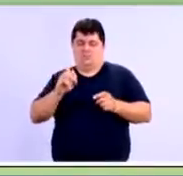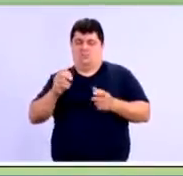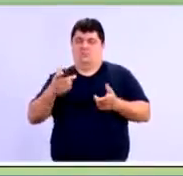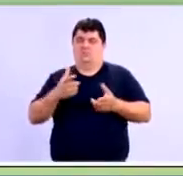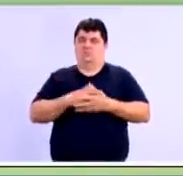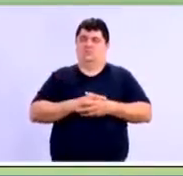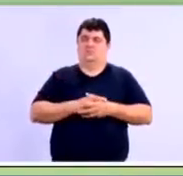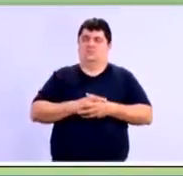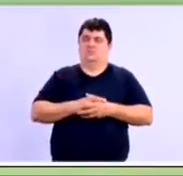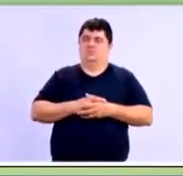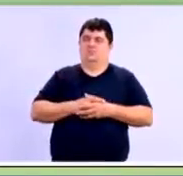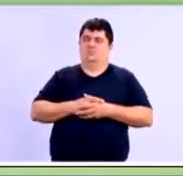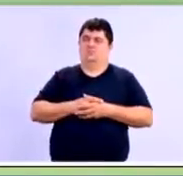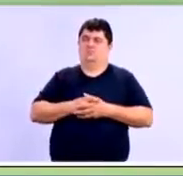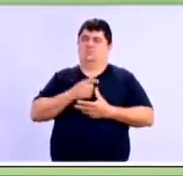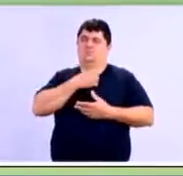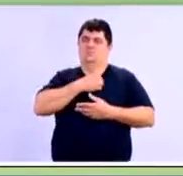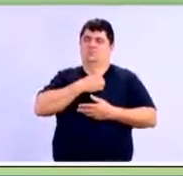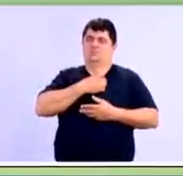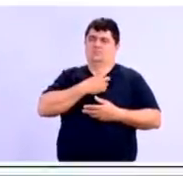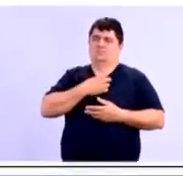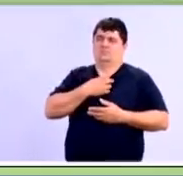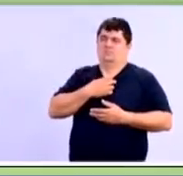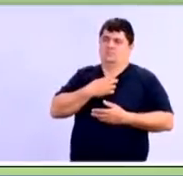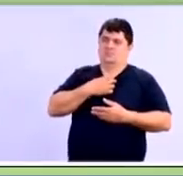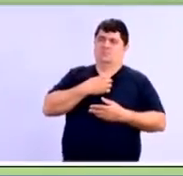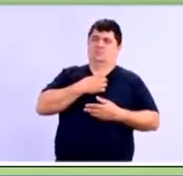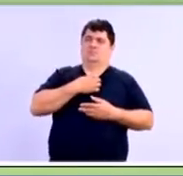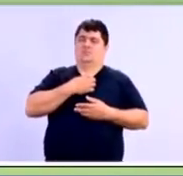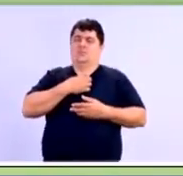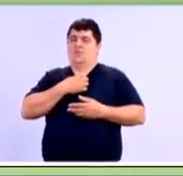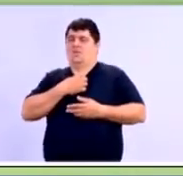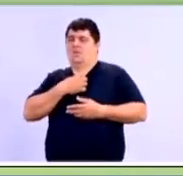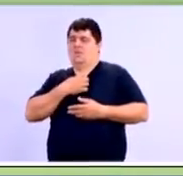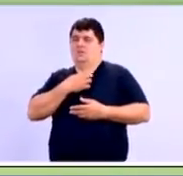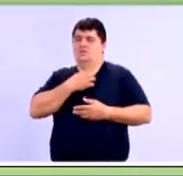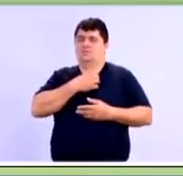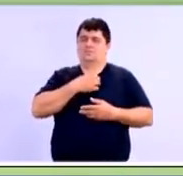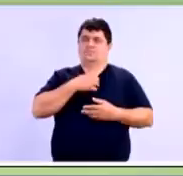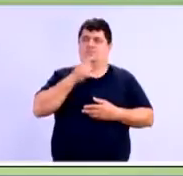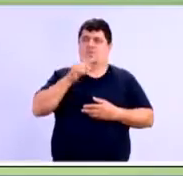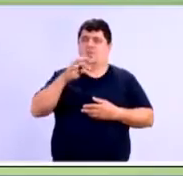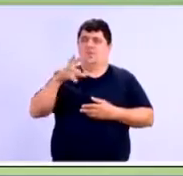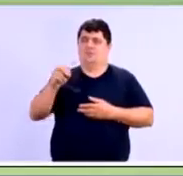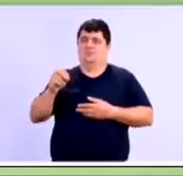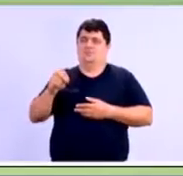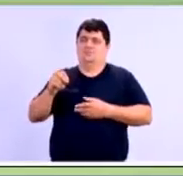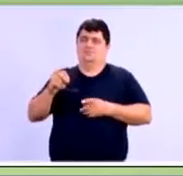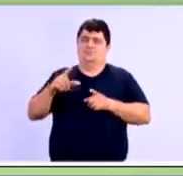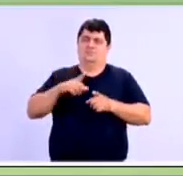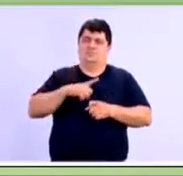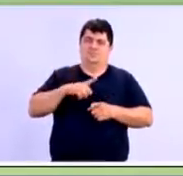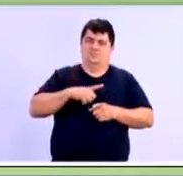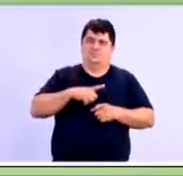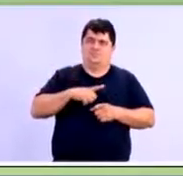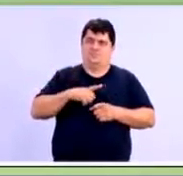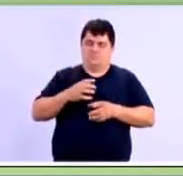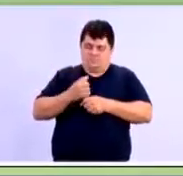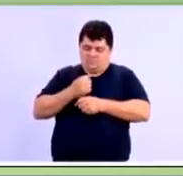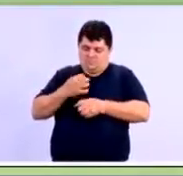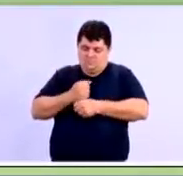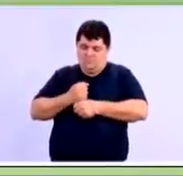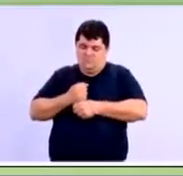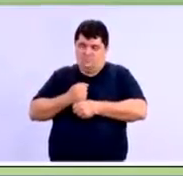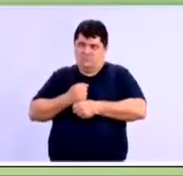retorno sobre os ativos, né, sobre o capital de terceiros aqui, sobre o ativo, ele está considerando a soma do